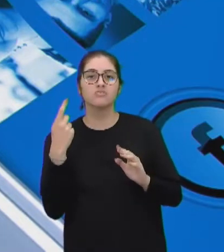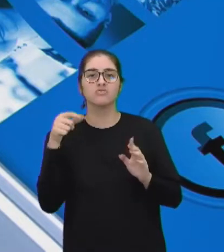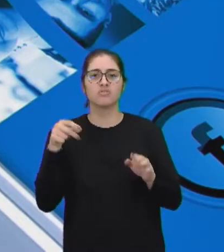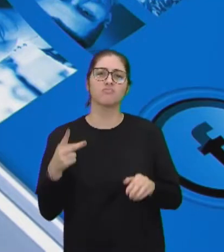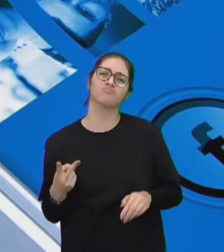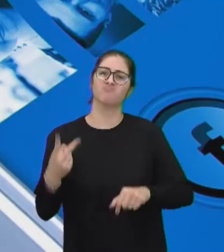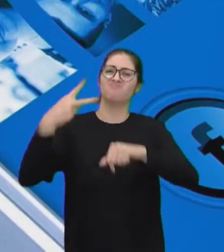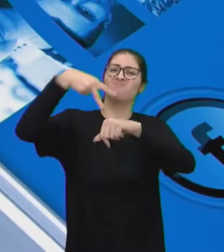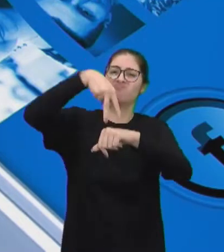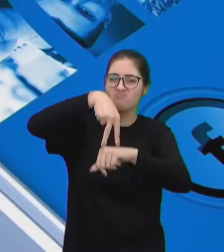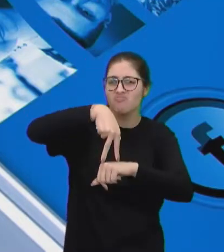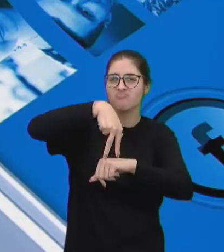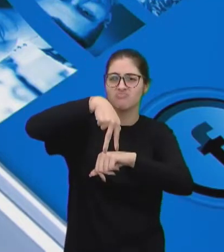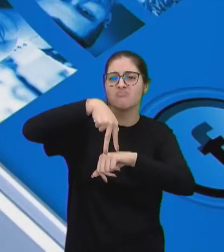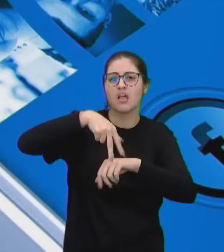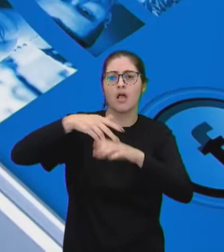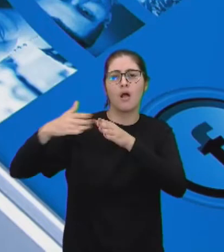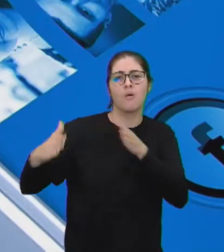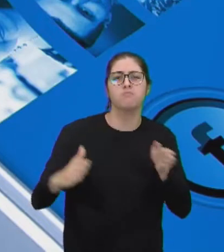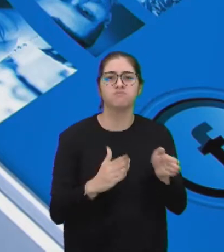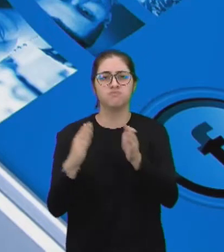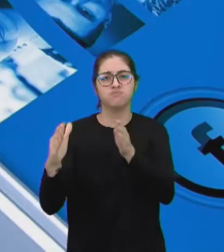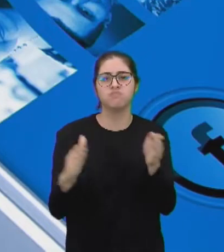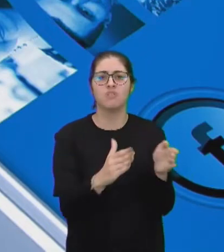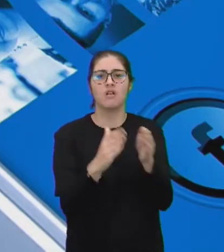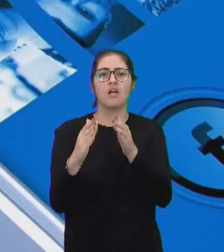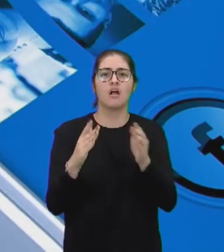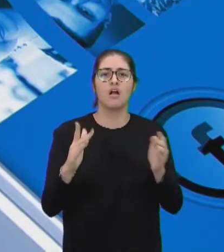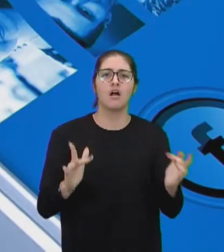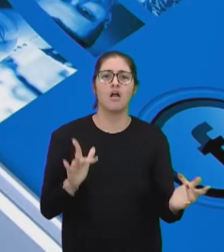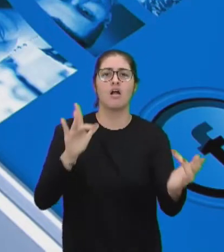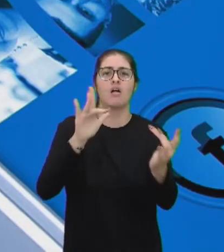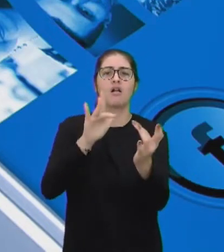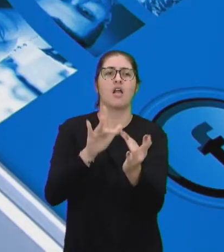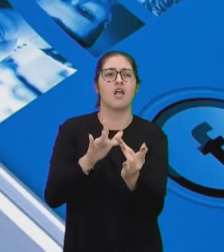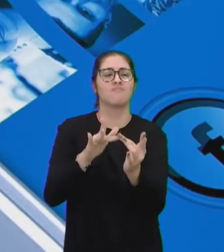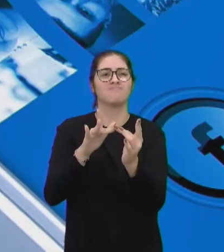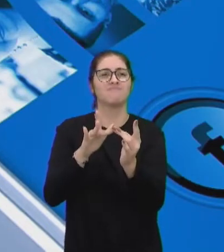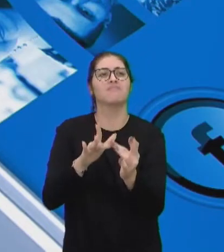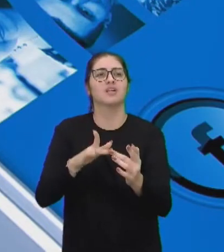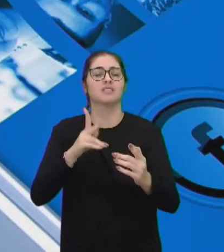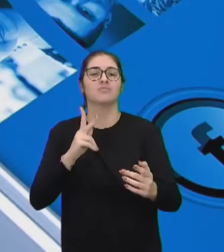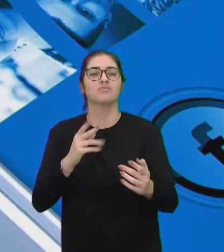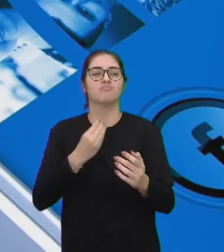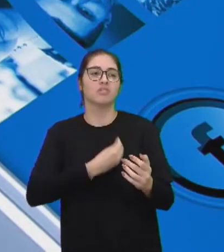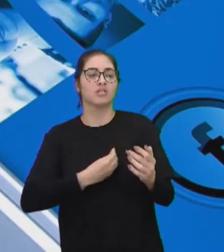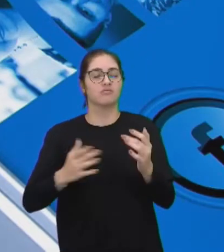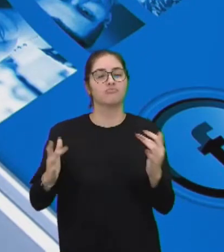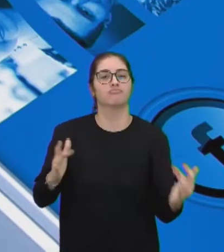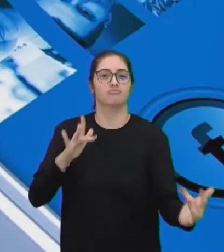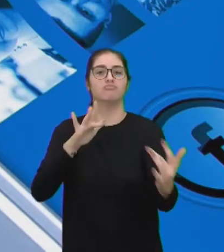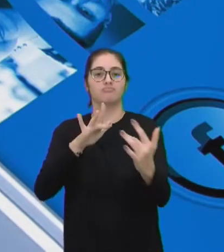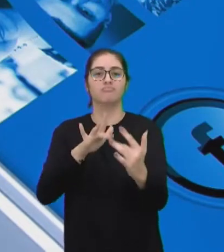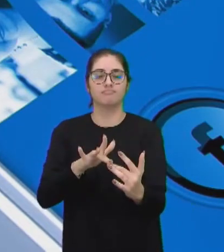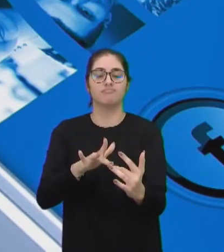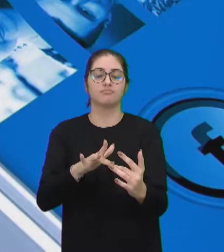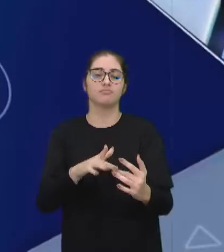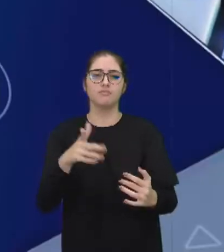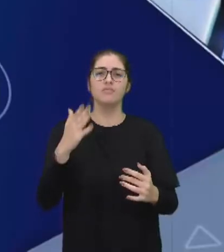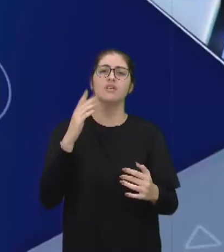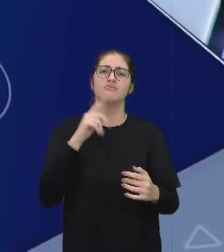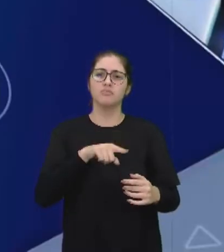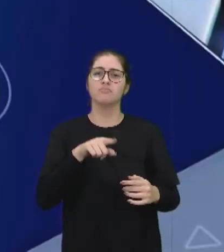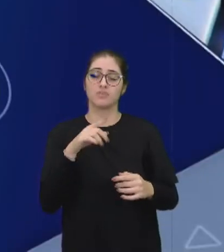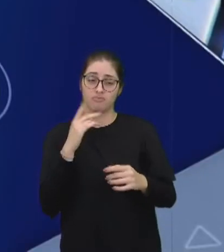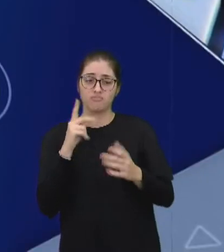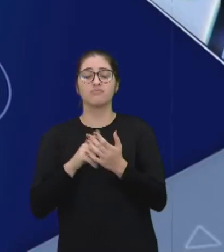história, promovendo a sua relação com o conteúdo que eles criaram ao longo dessa história, né, Prof. Fernanda? Você viu que interessante,